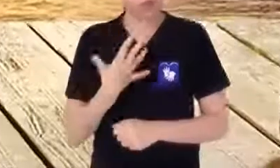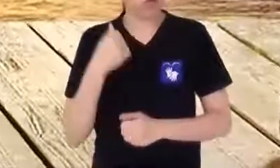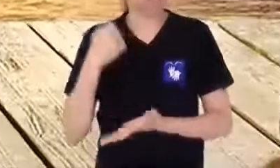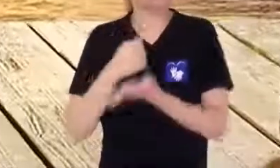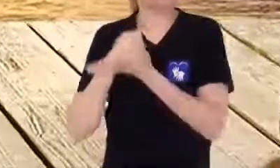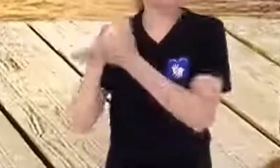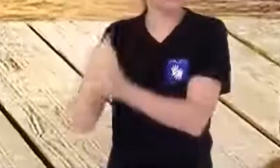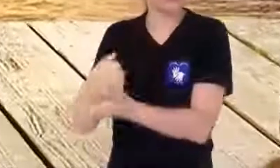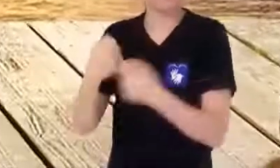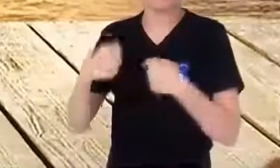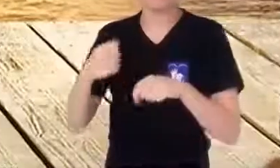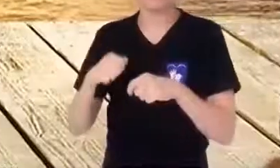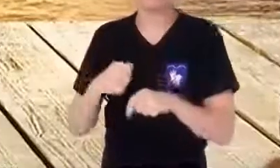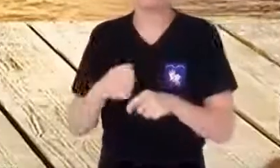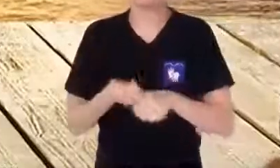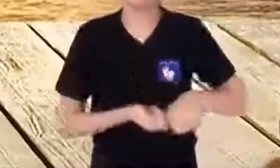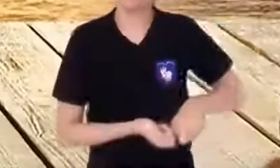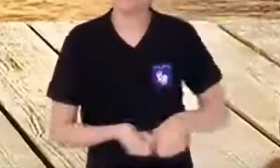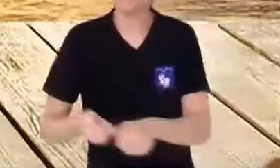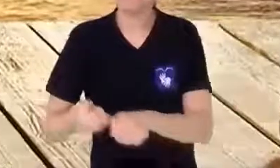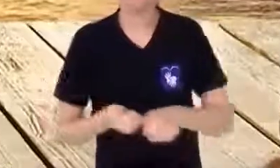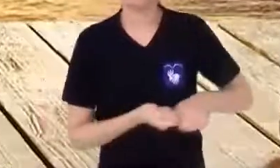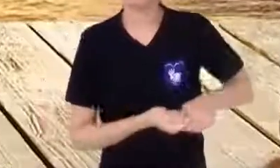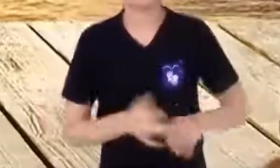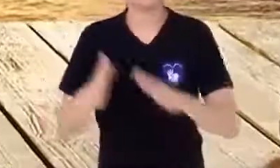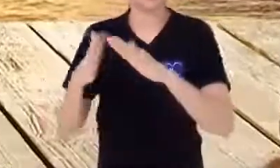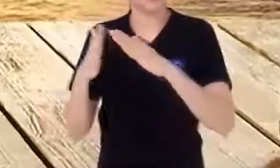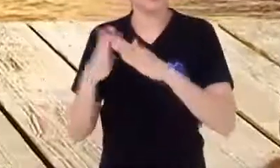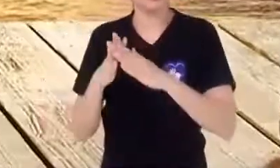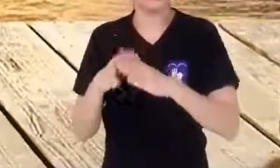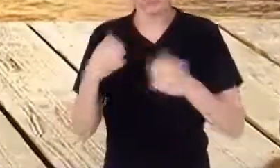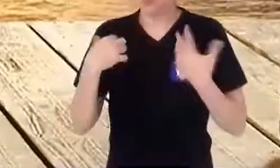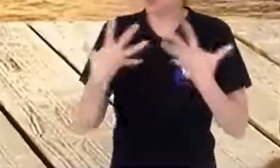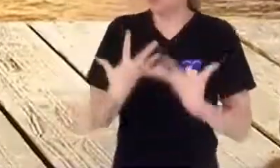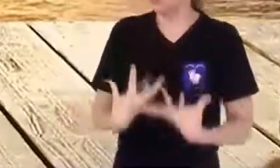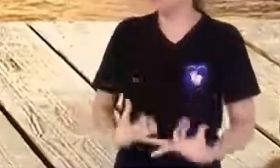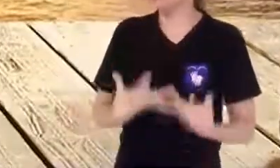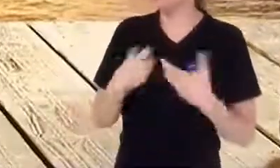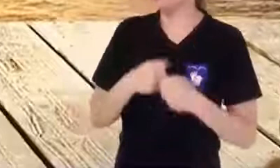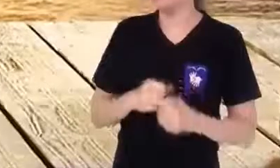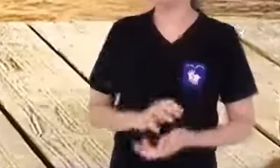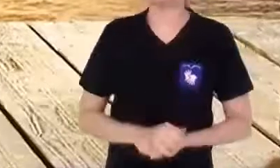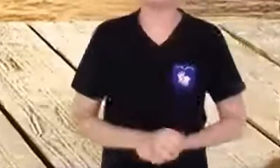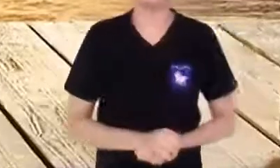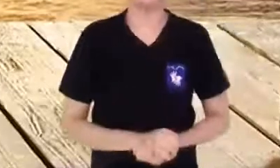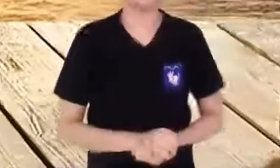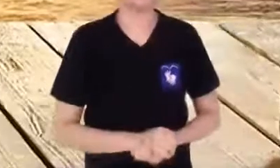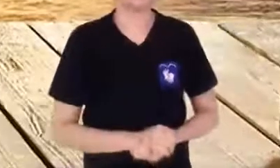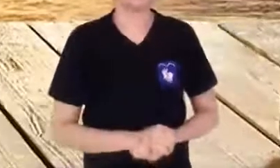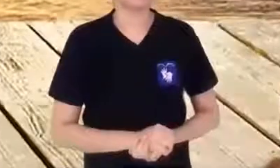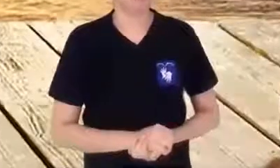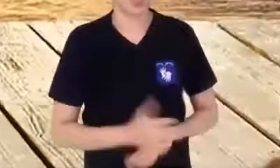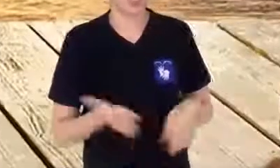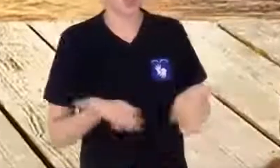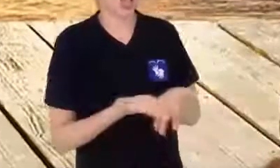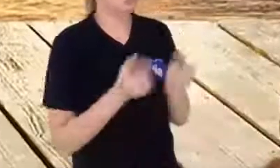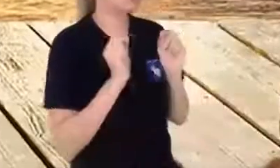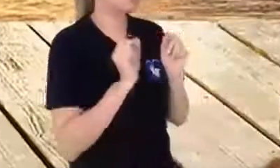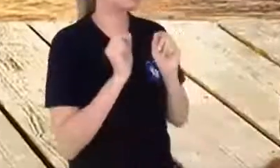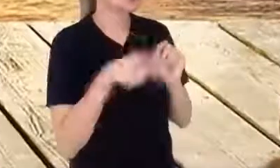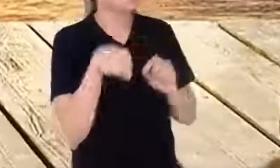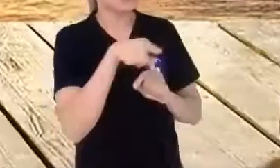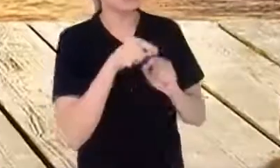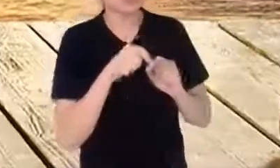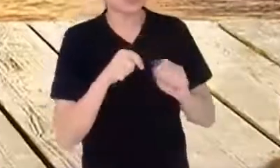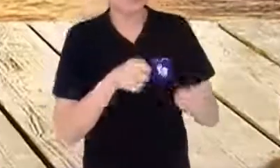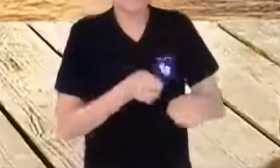Passar pano aí, limpar o convés. Acho que eu já tô cansando. Cansou? Aham. Olha, só que agora você vai esfregar